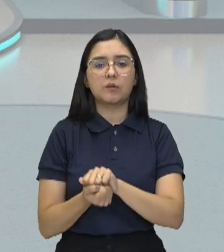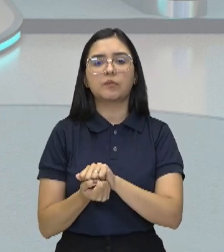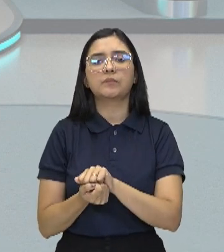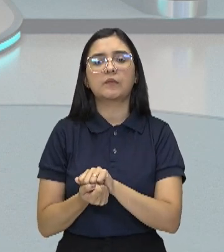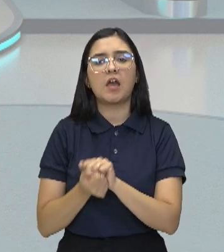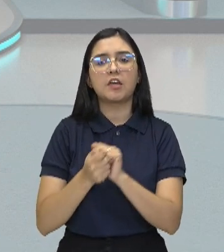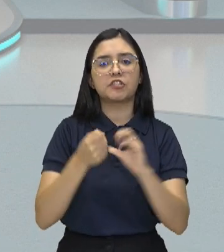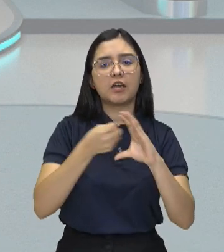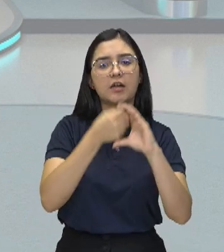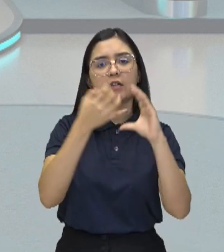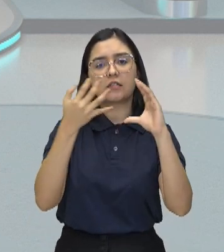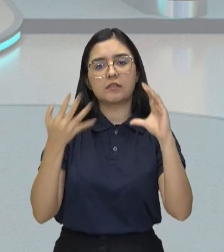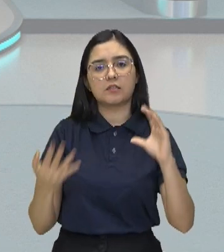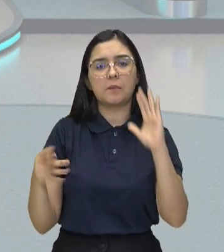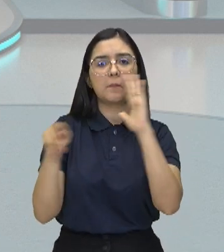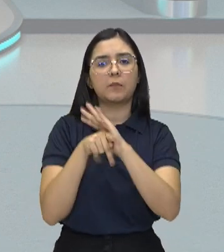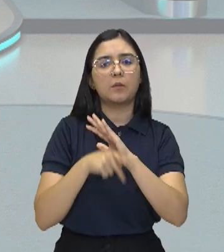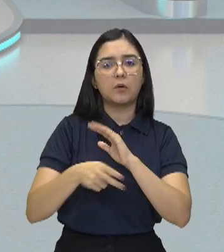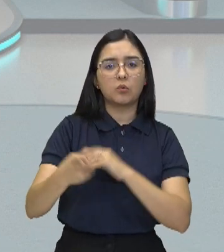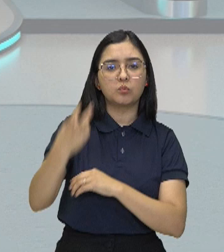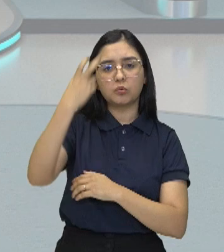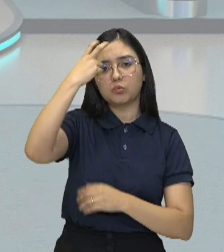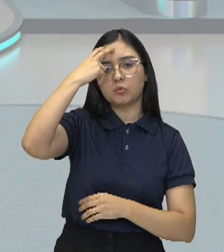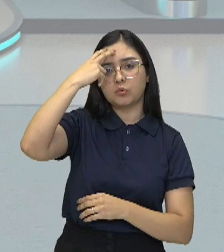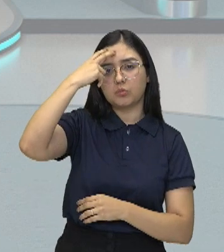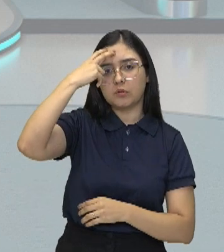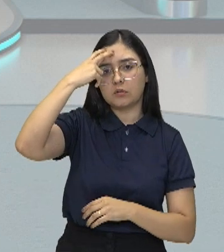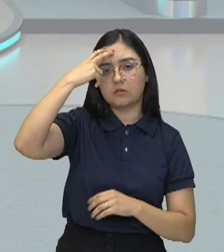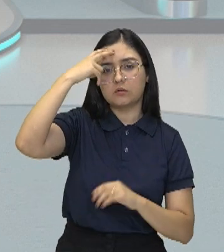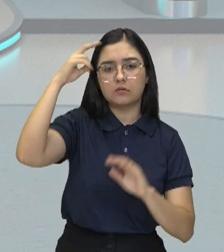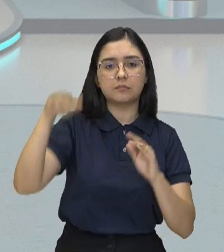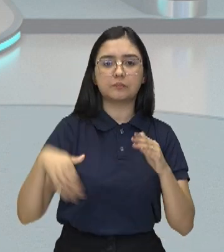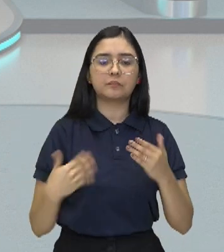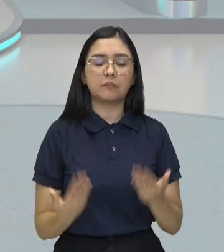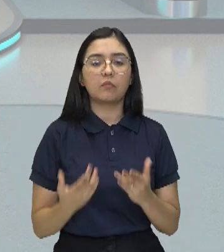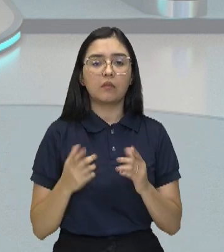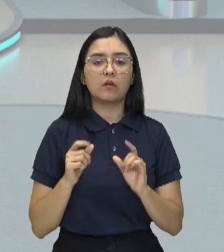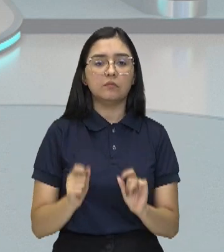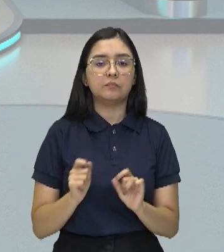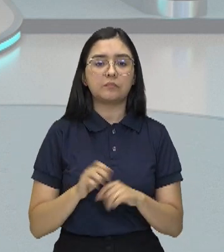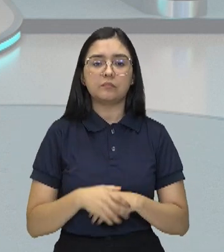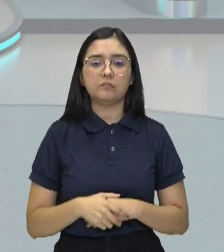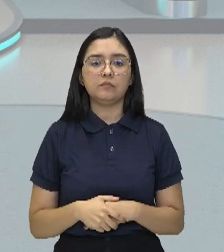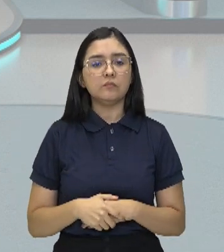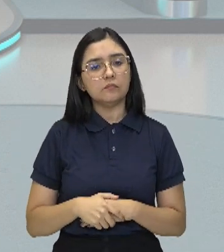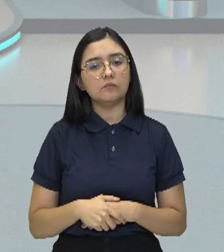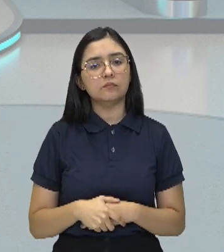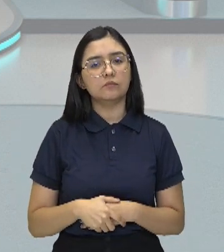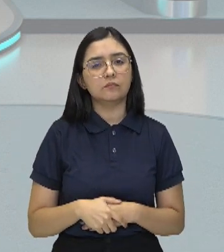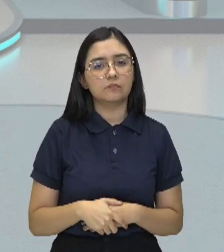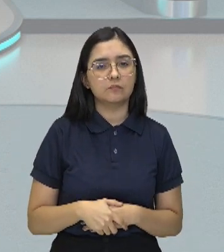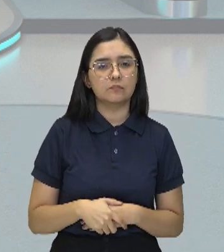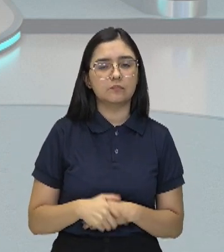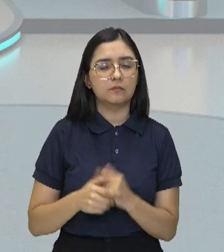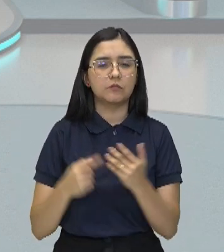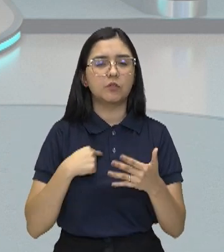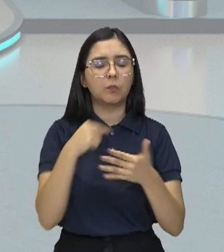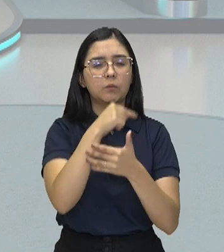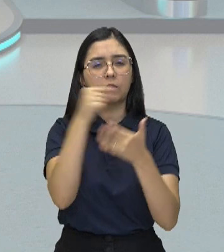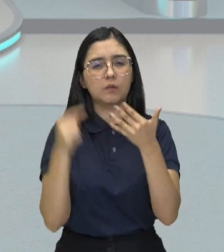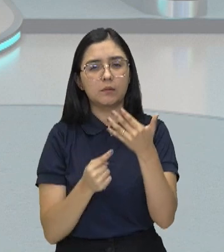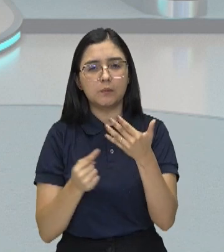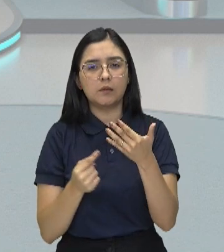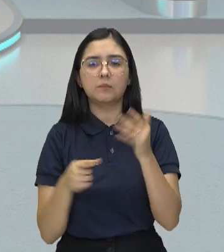as características da sua própria cultura, né, colocando então ali, ao invés de elementos